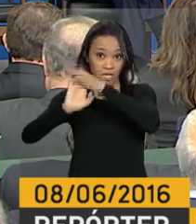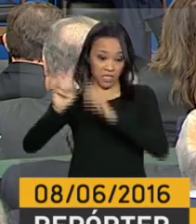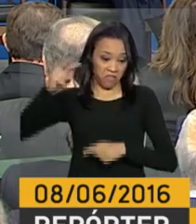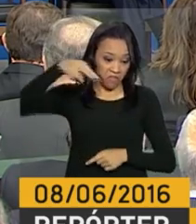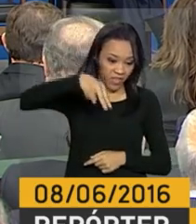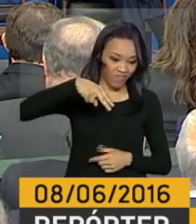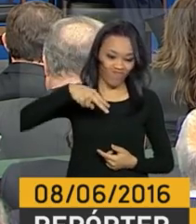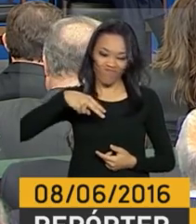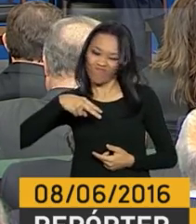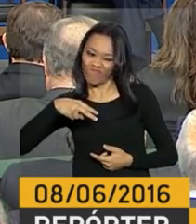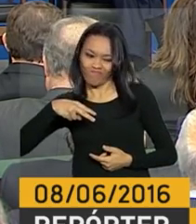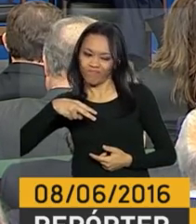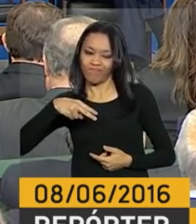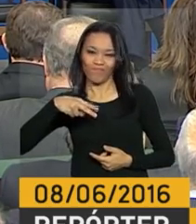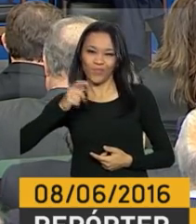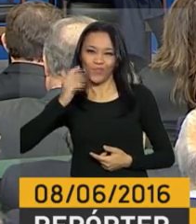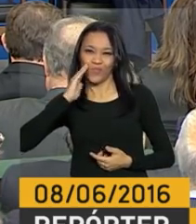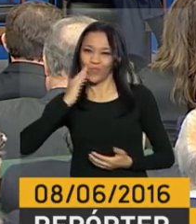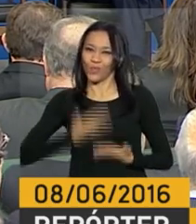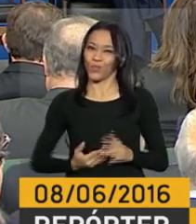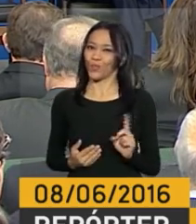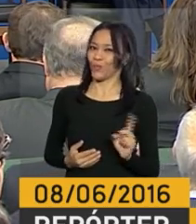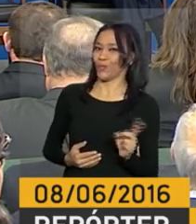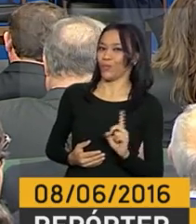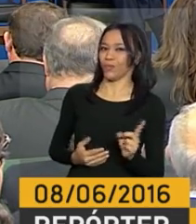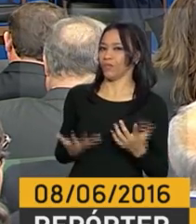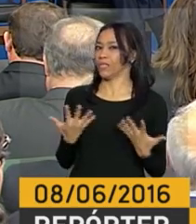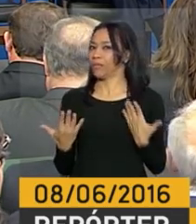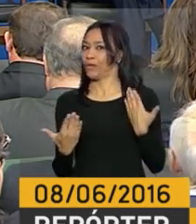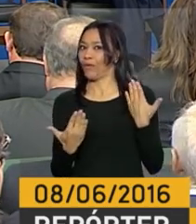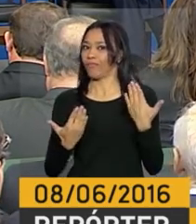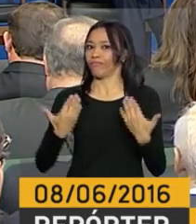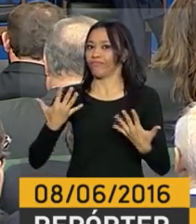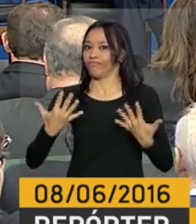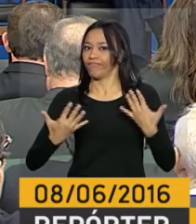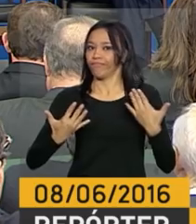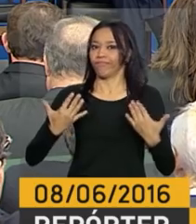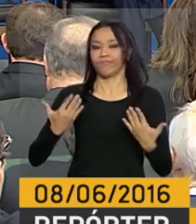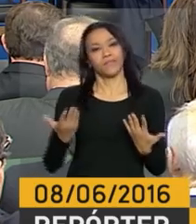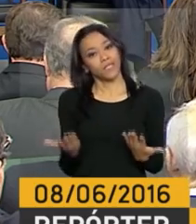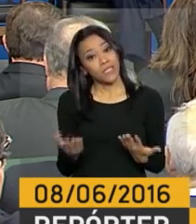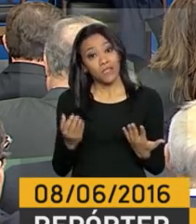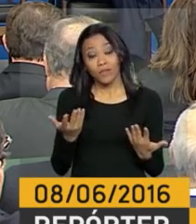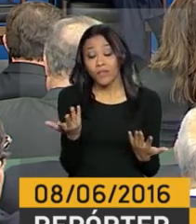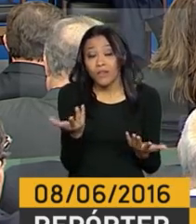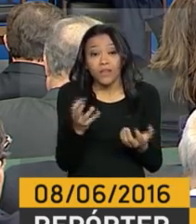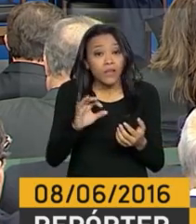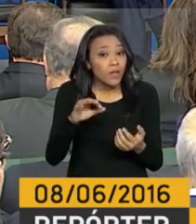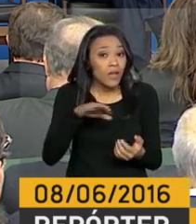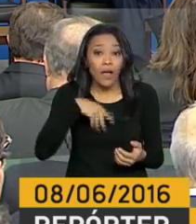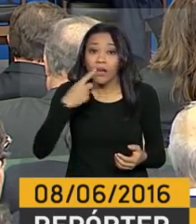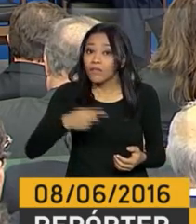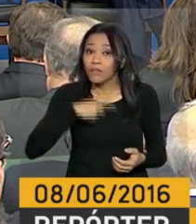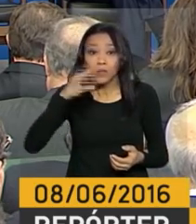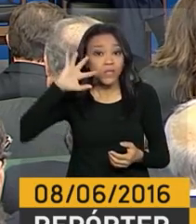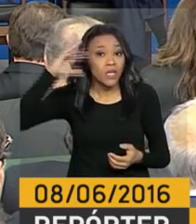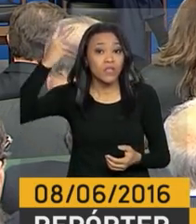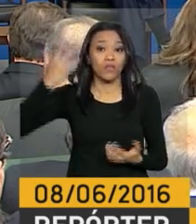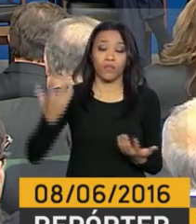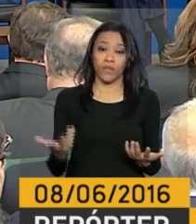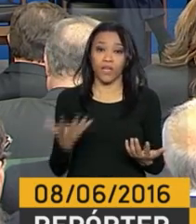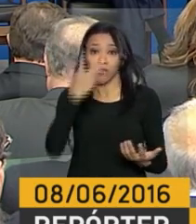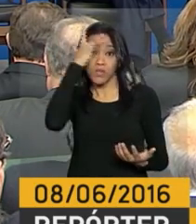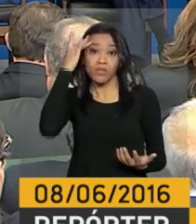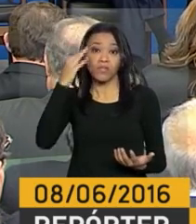compreensível Enquanto essa situação institucional não tiver claramente definida as pessoas têm receio